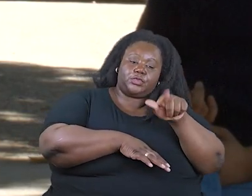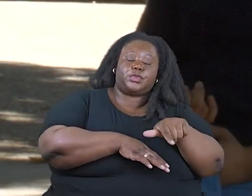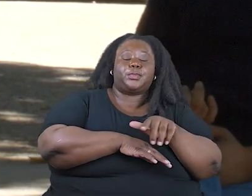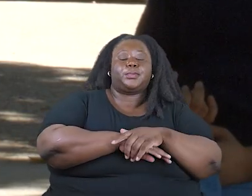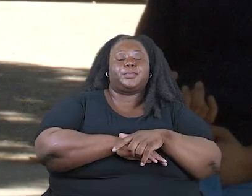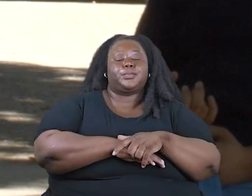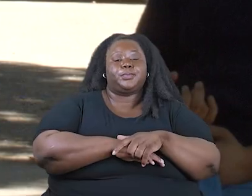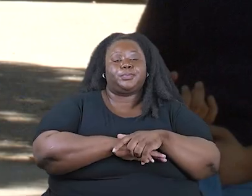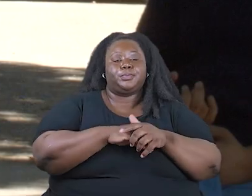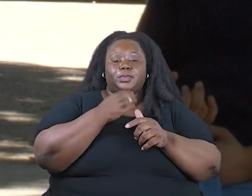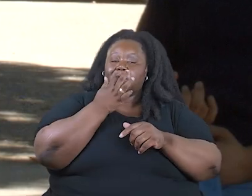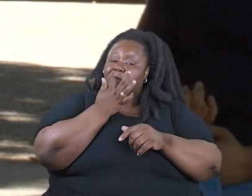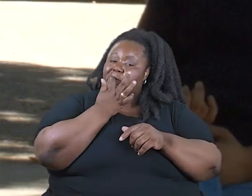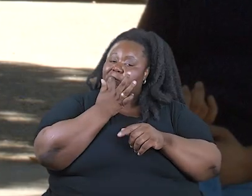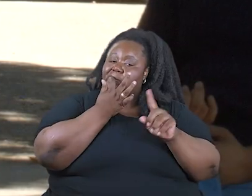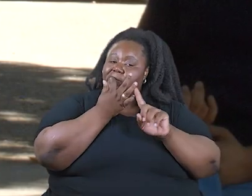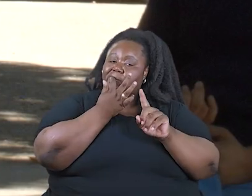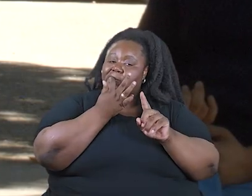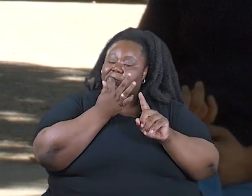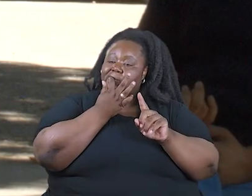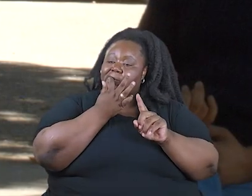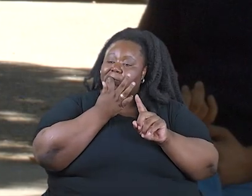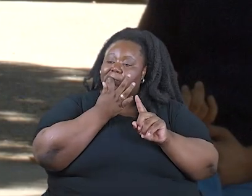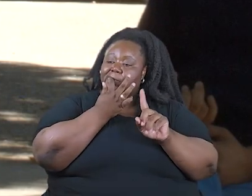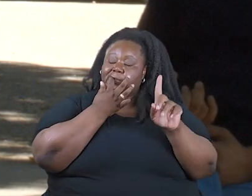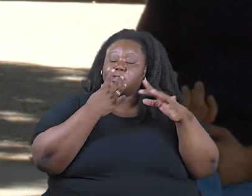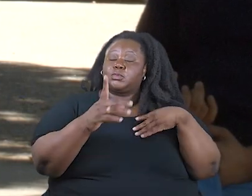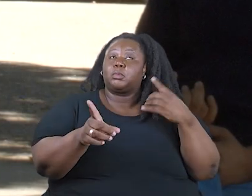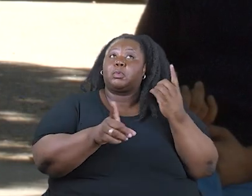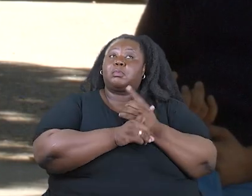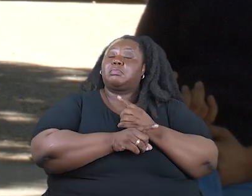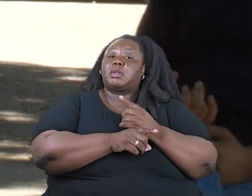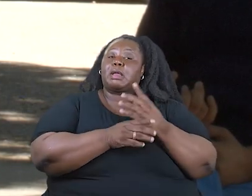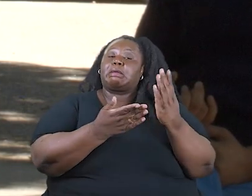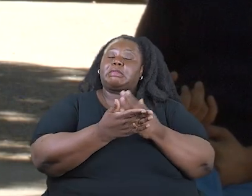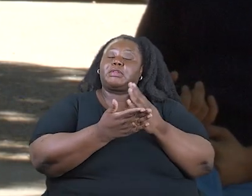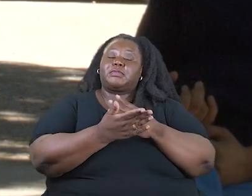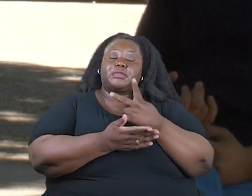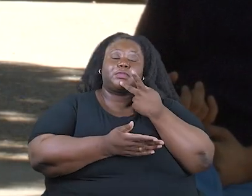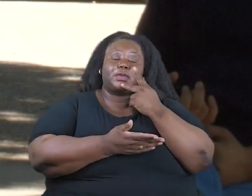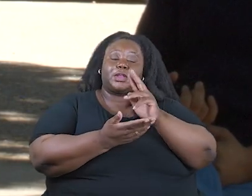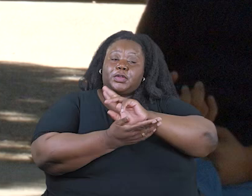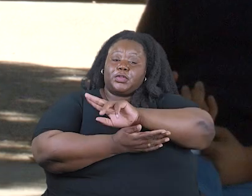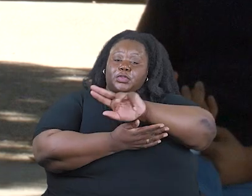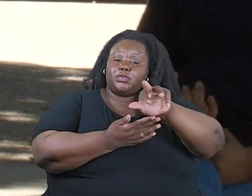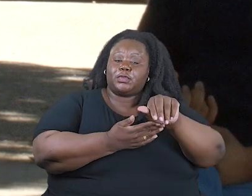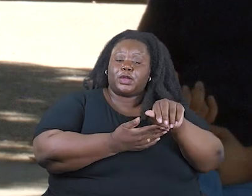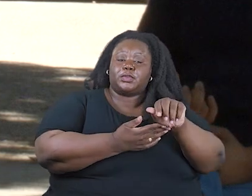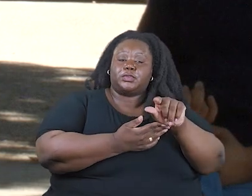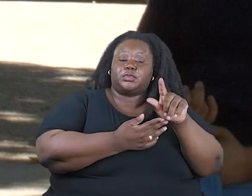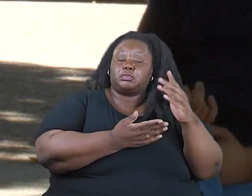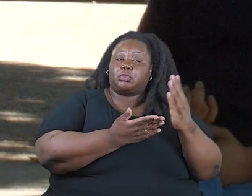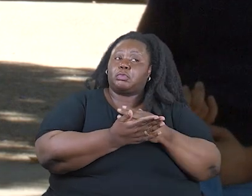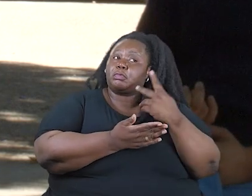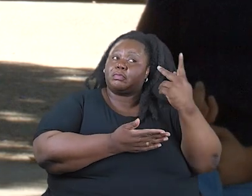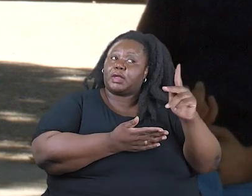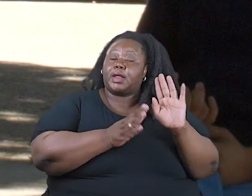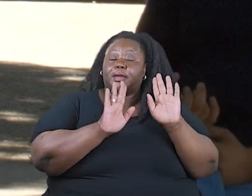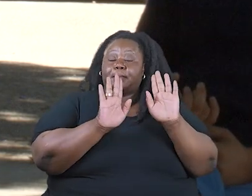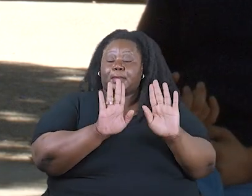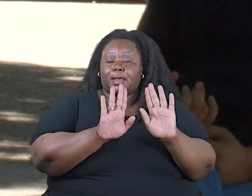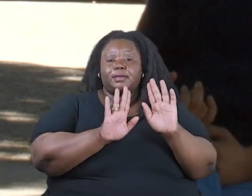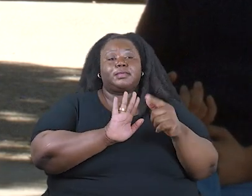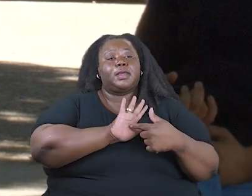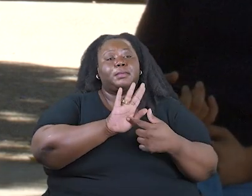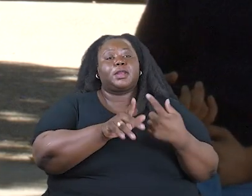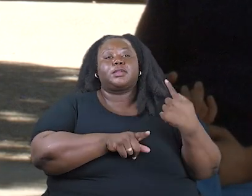E não encontrei nenhum livro brasileiro falando dos múltiplos da Lígia Clark. Mas